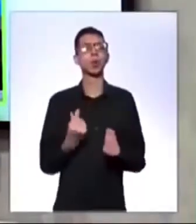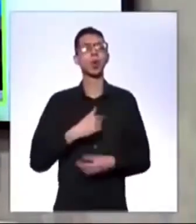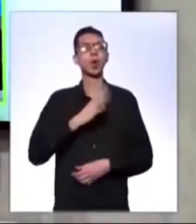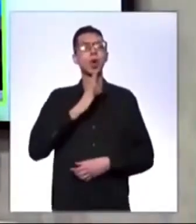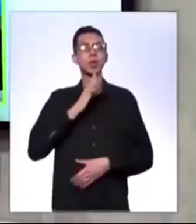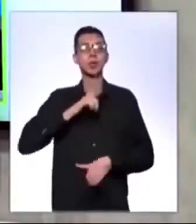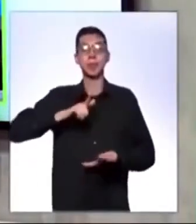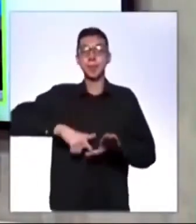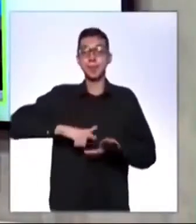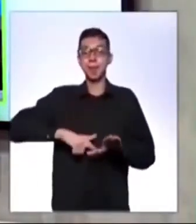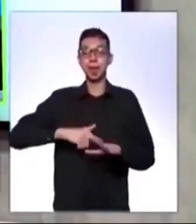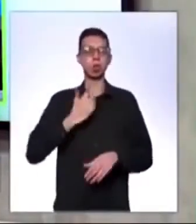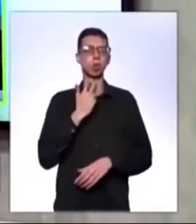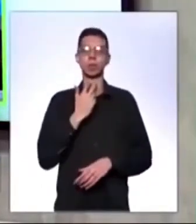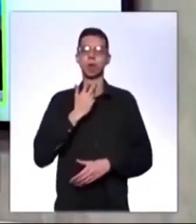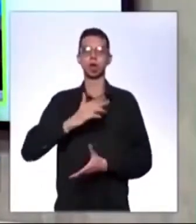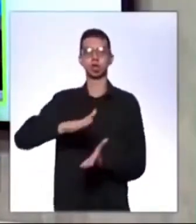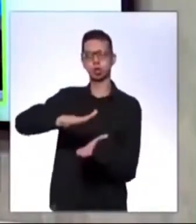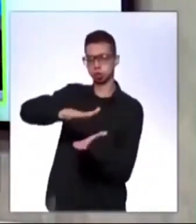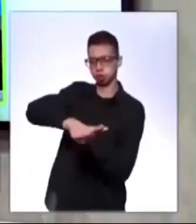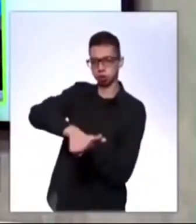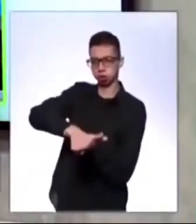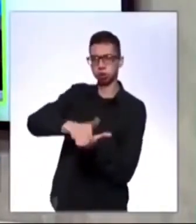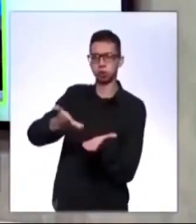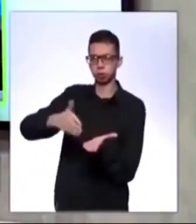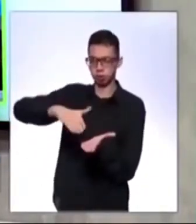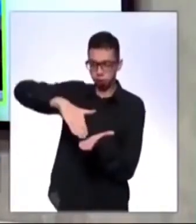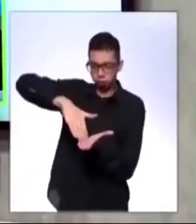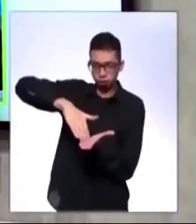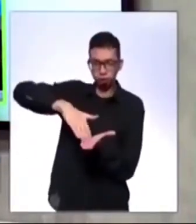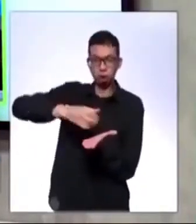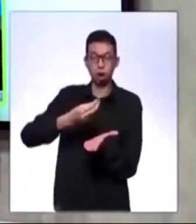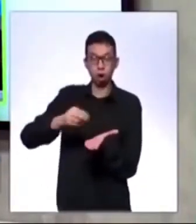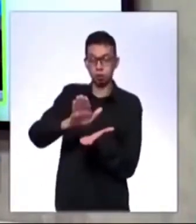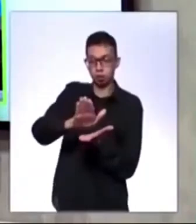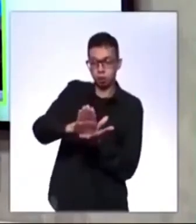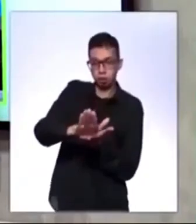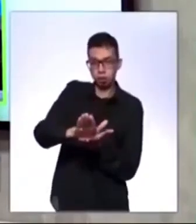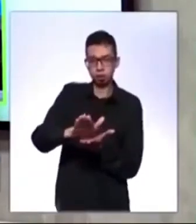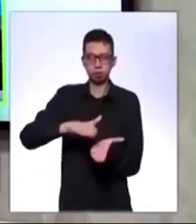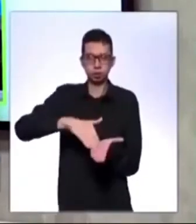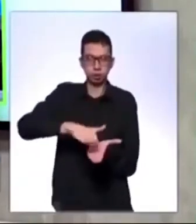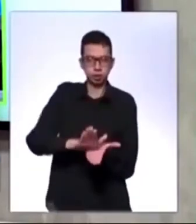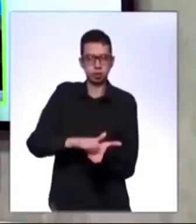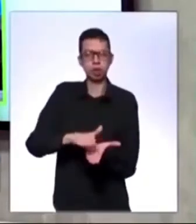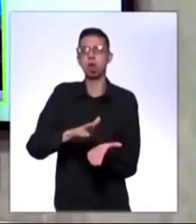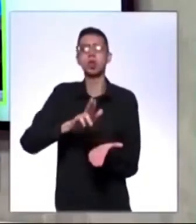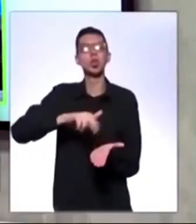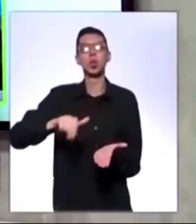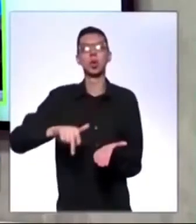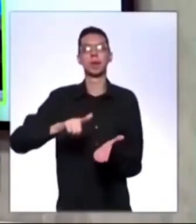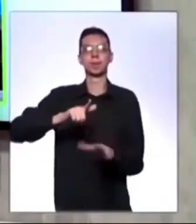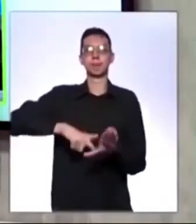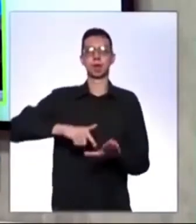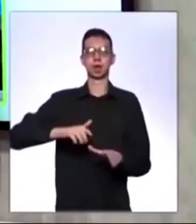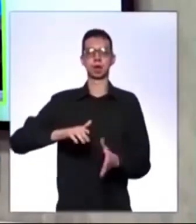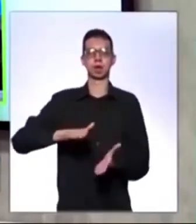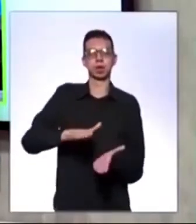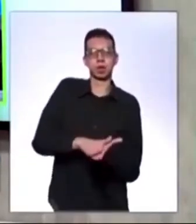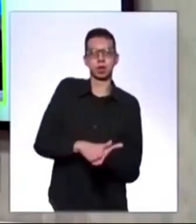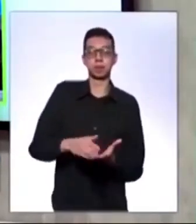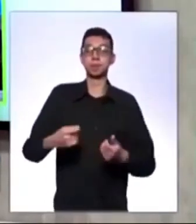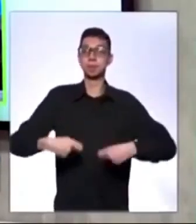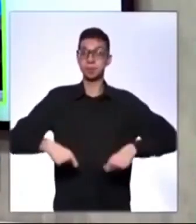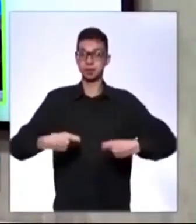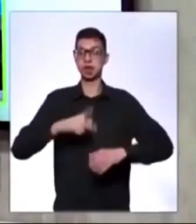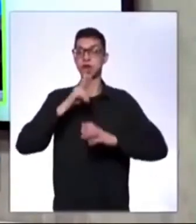pode estar inteiro no chão. Então eles ficam na ponta, no calcanhar, tá certo? Eles nunca põem o pé inteiro. Tem que ter uma força na